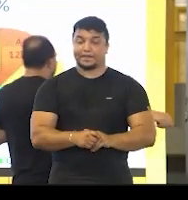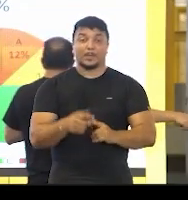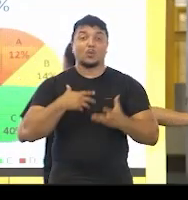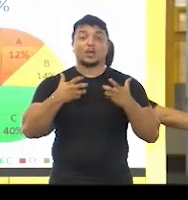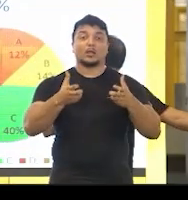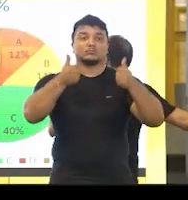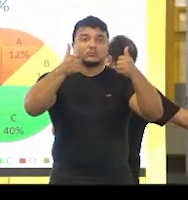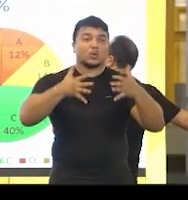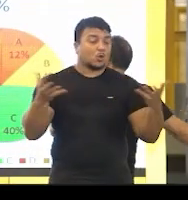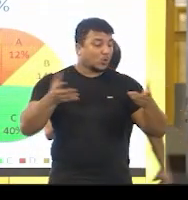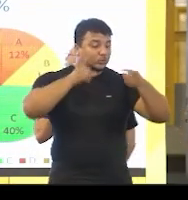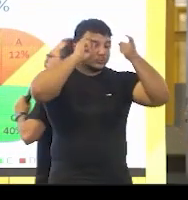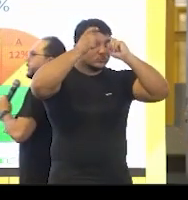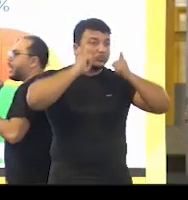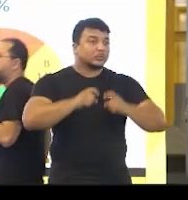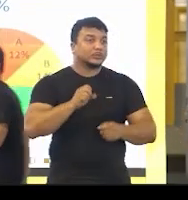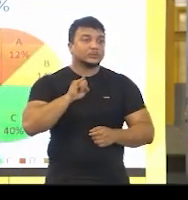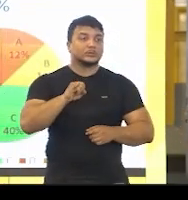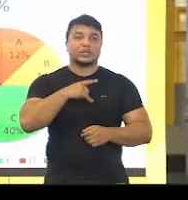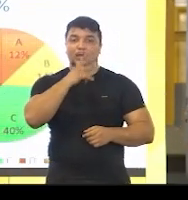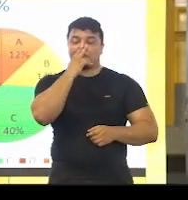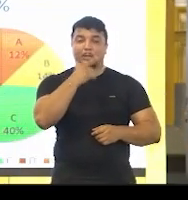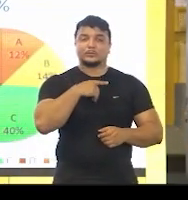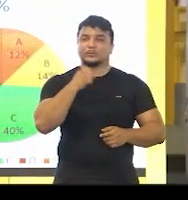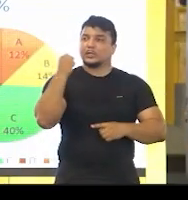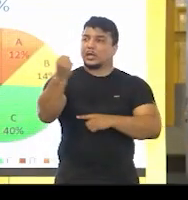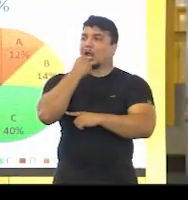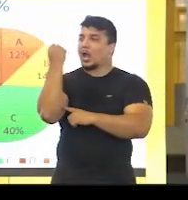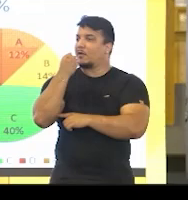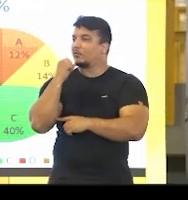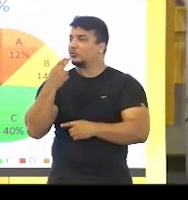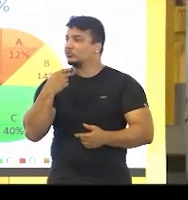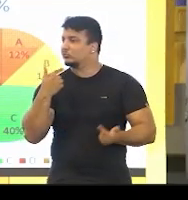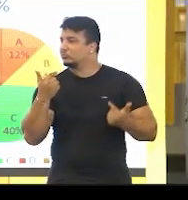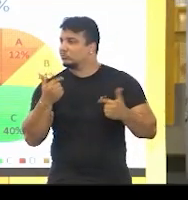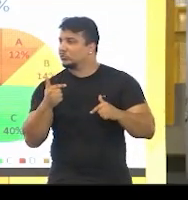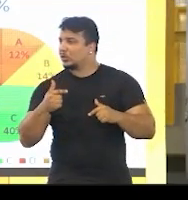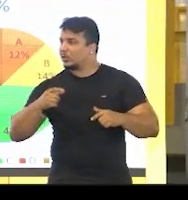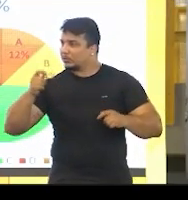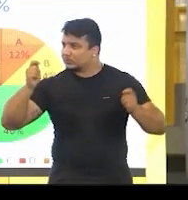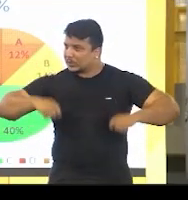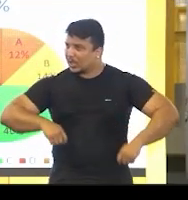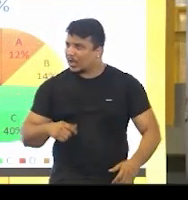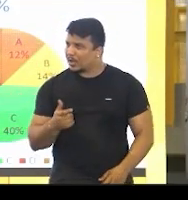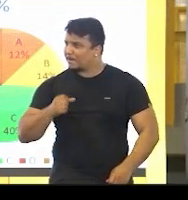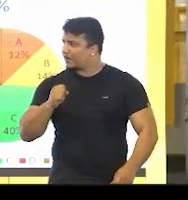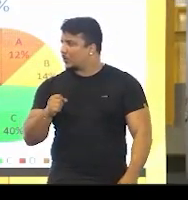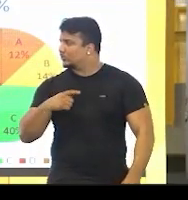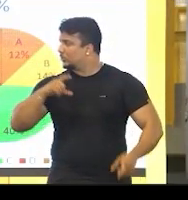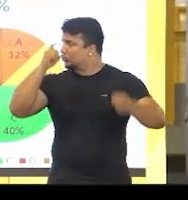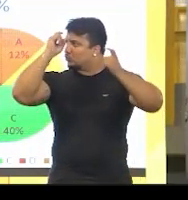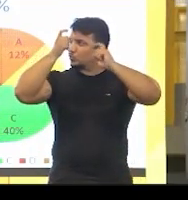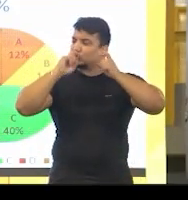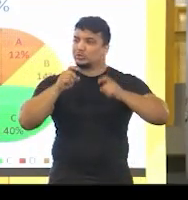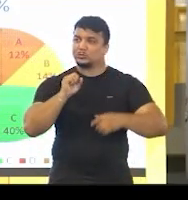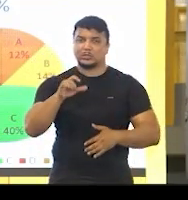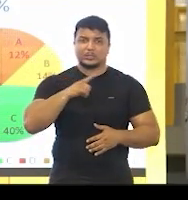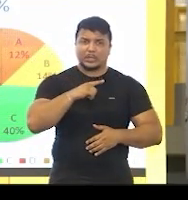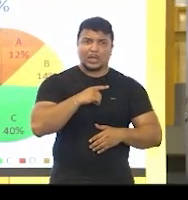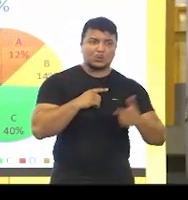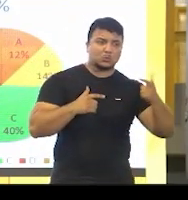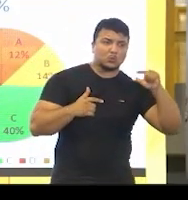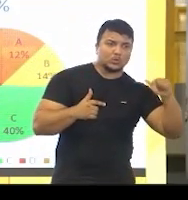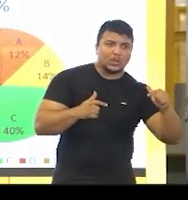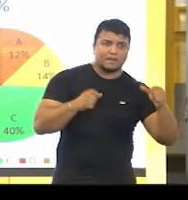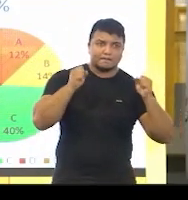eu quero discutir hoje se tem gravidade ou não tem gravidade. Eu posso fazer isso? Eu posso fazer isso, eu quero discutir se tem ou não